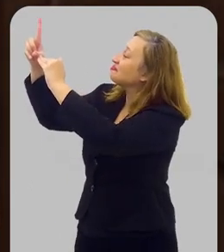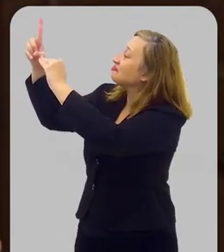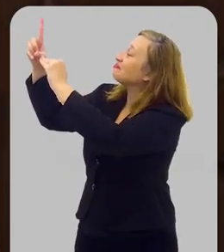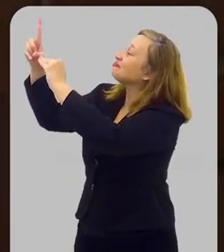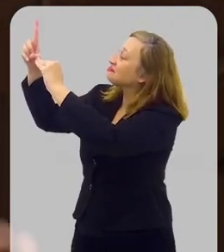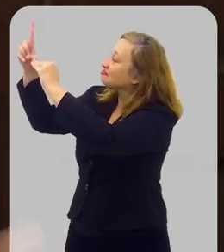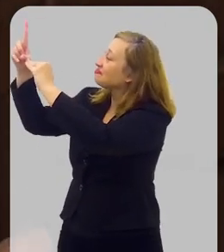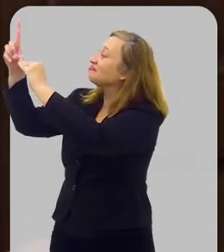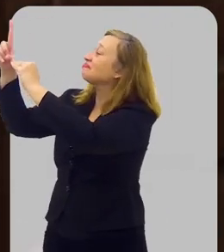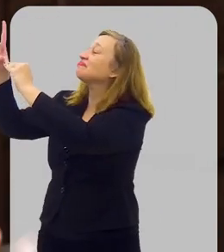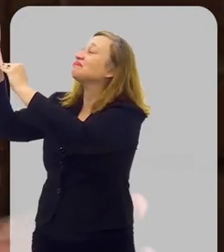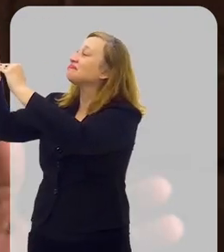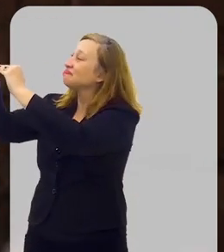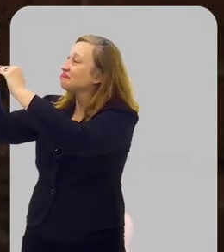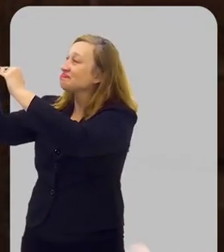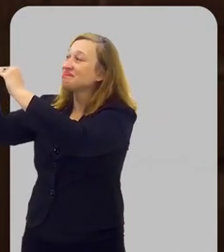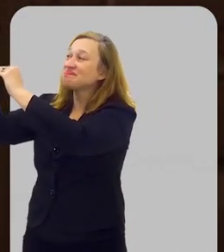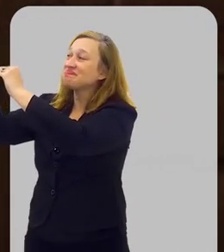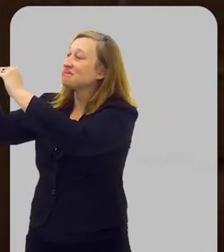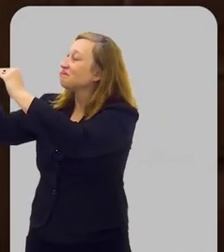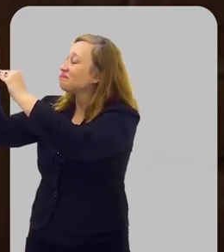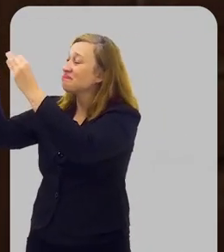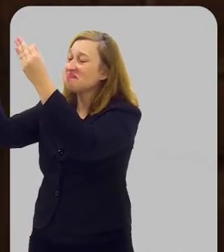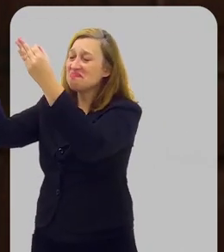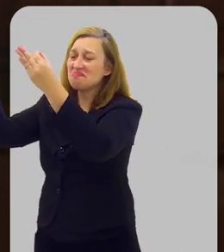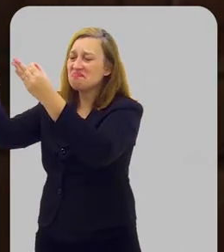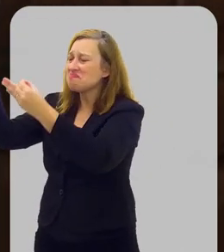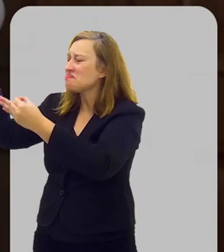absoluto tu és Absolut